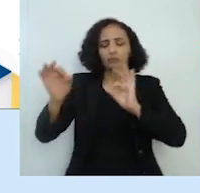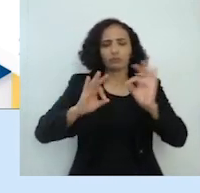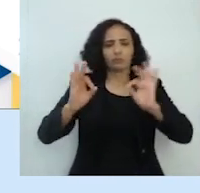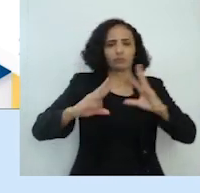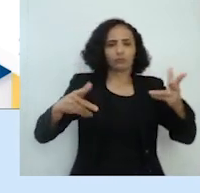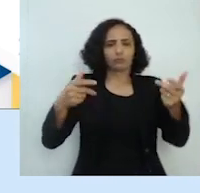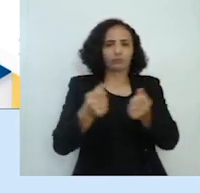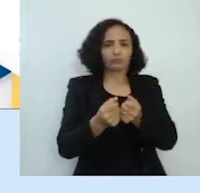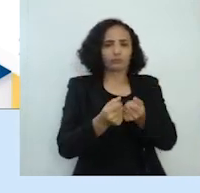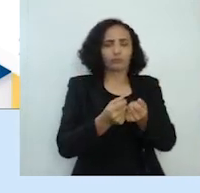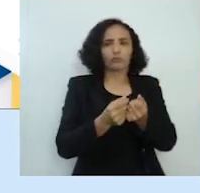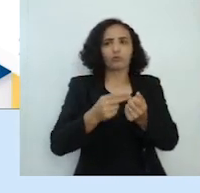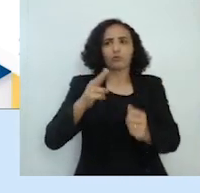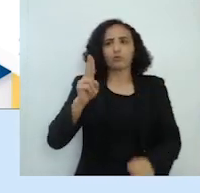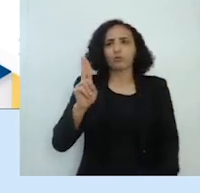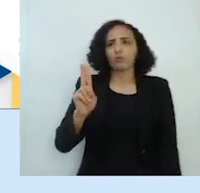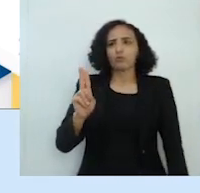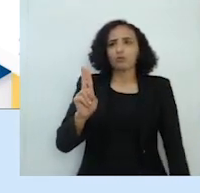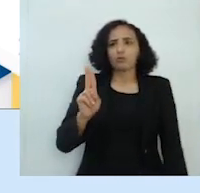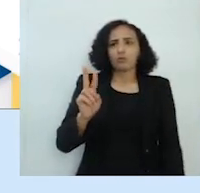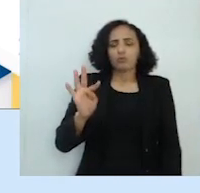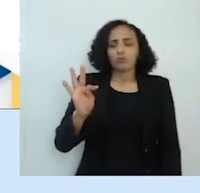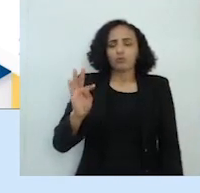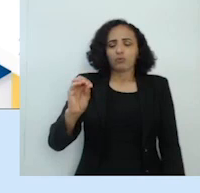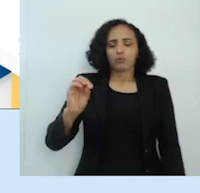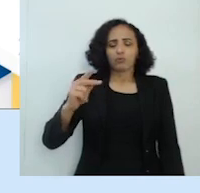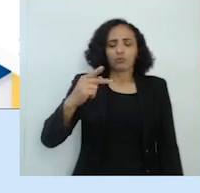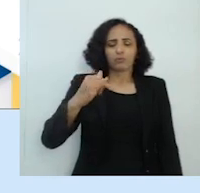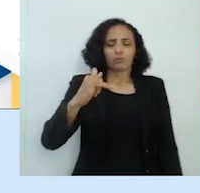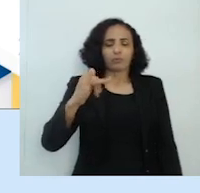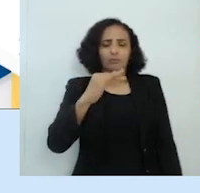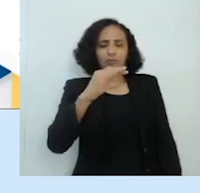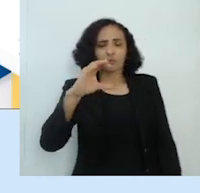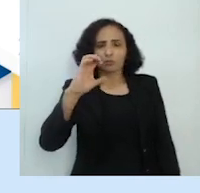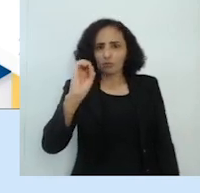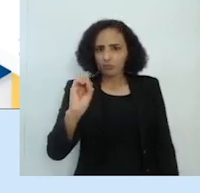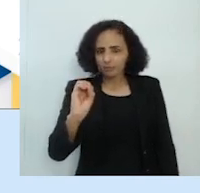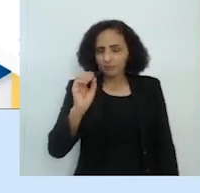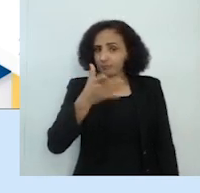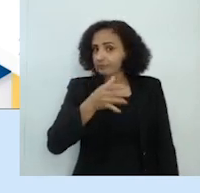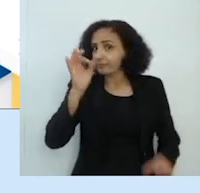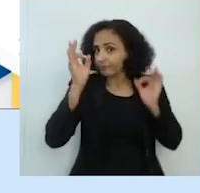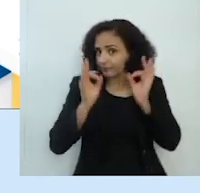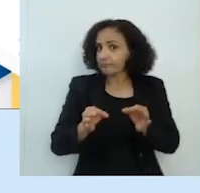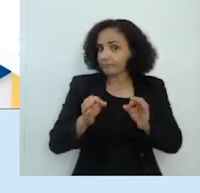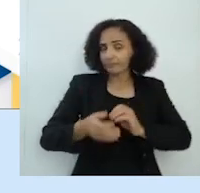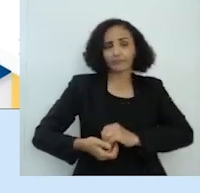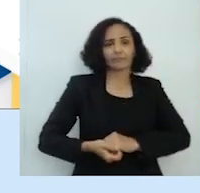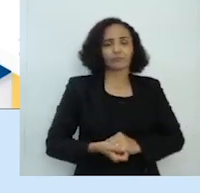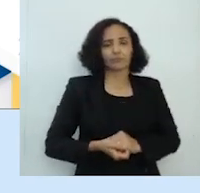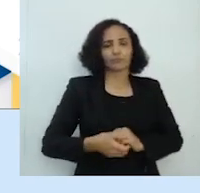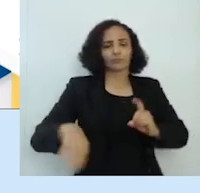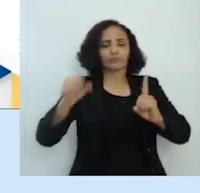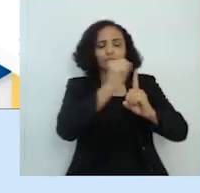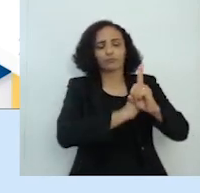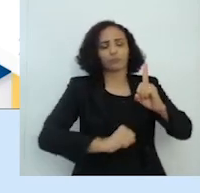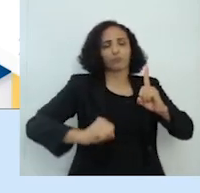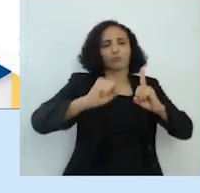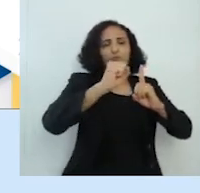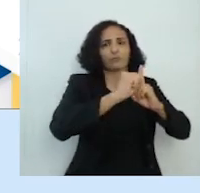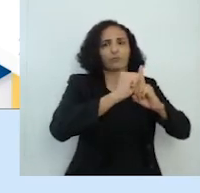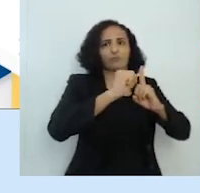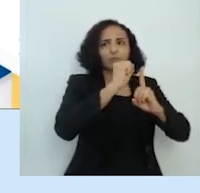de utópico, que é aquele nome de utopia. Certo, meus anjos? Socialismo